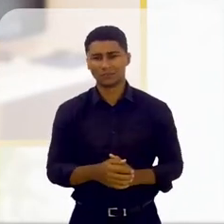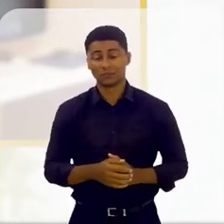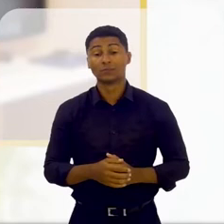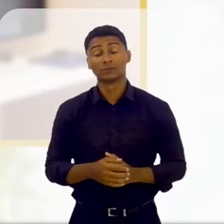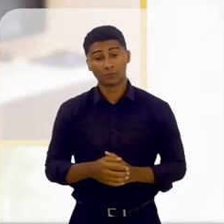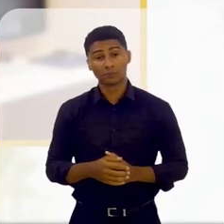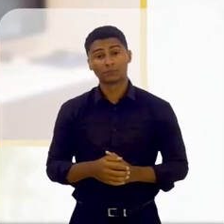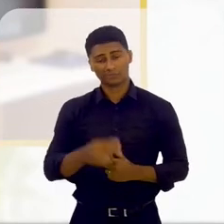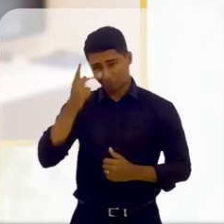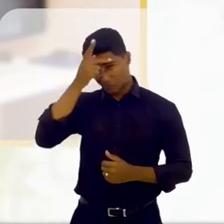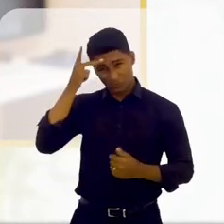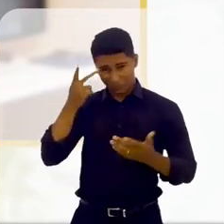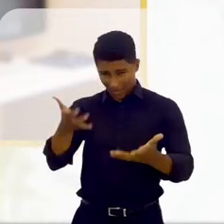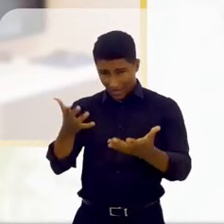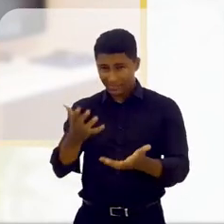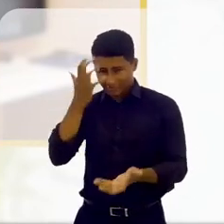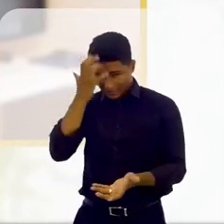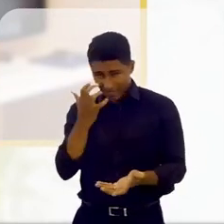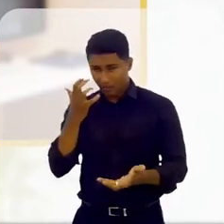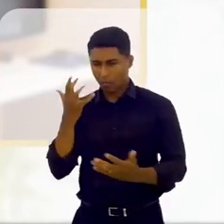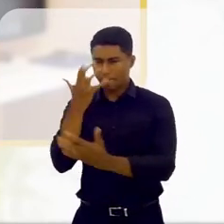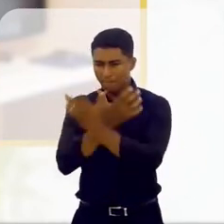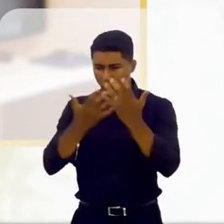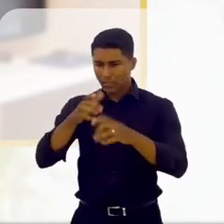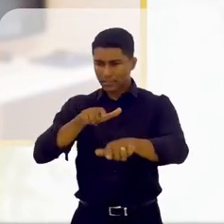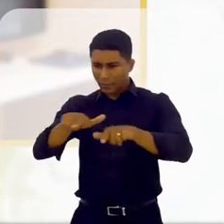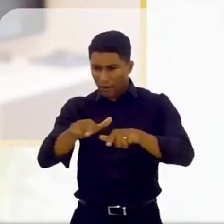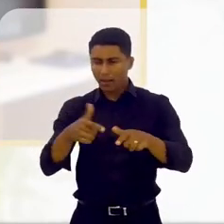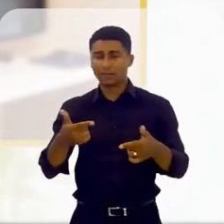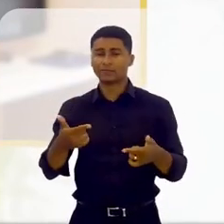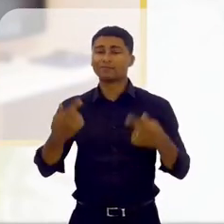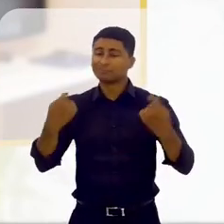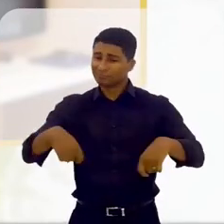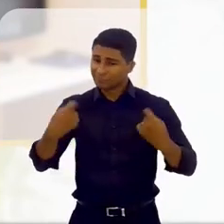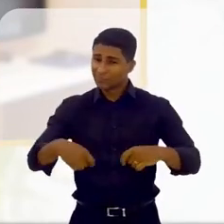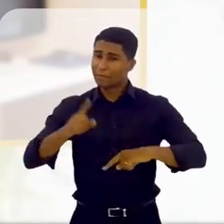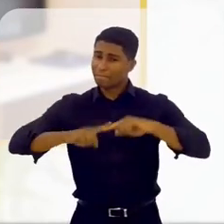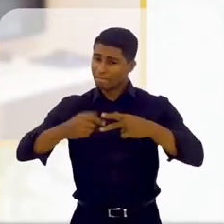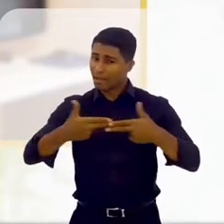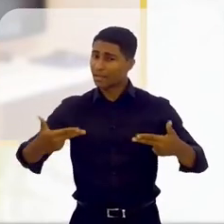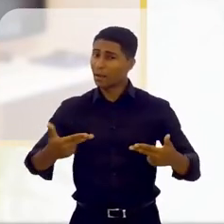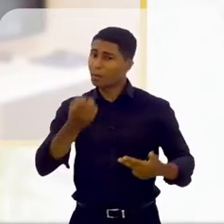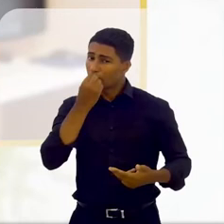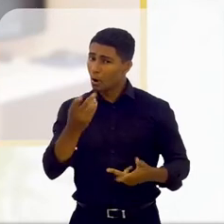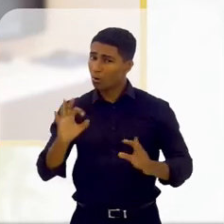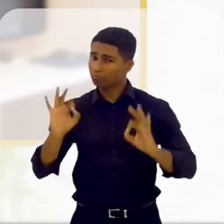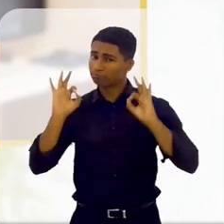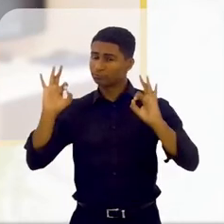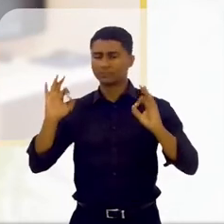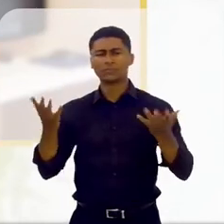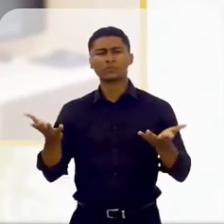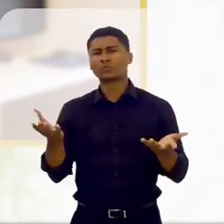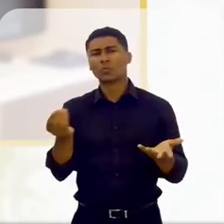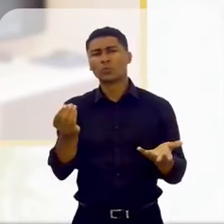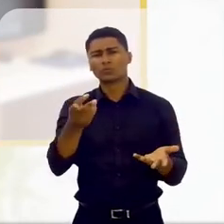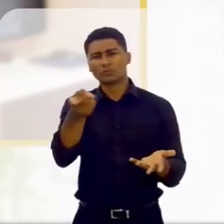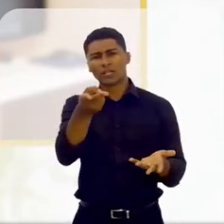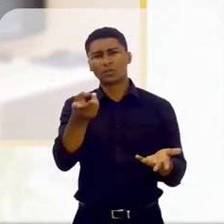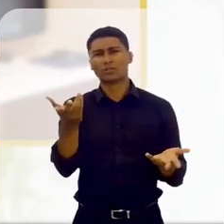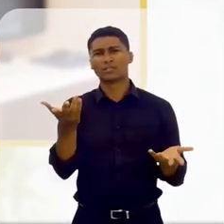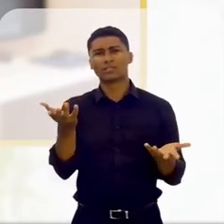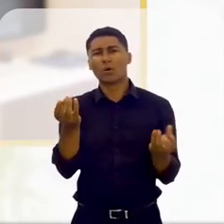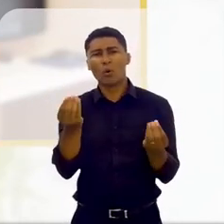a galera que quer trabalhar sério, quer um equipamento bacana. Como é que vocês faziam? O que vocês podem dizer para